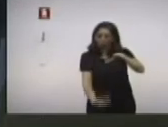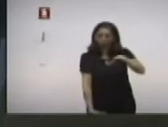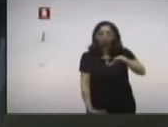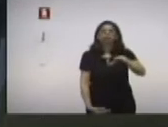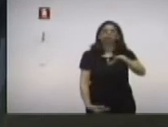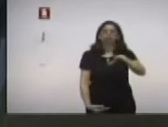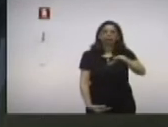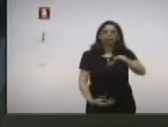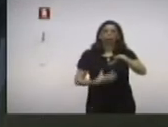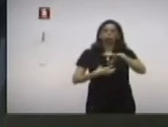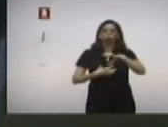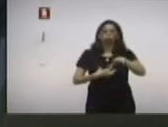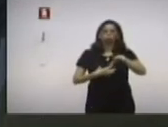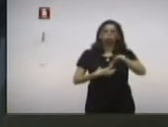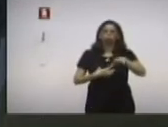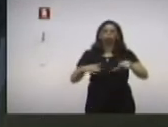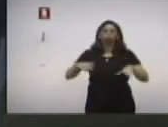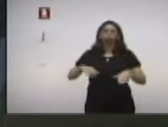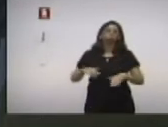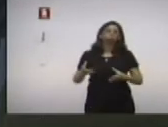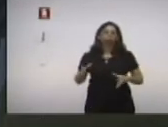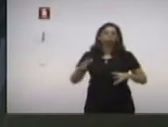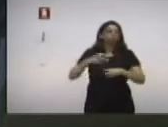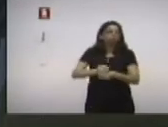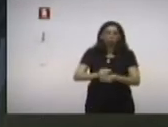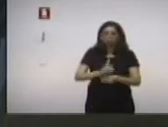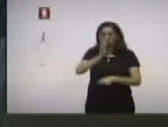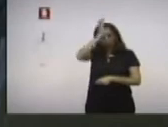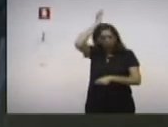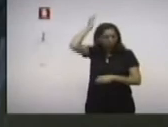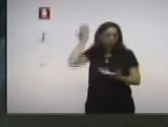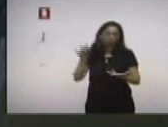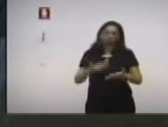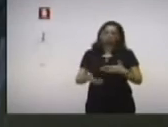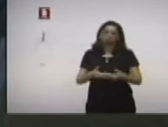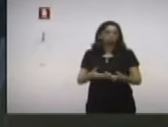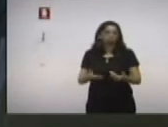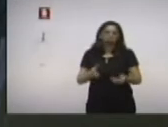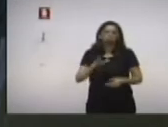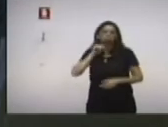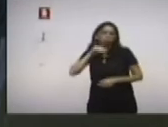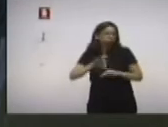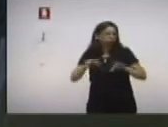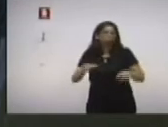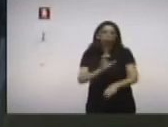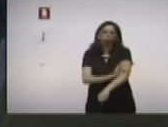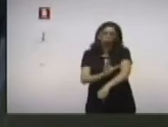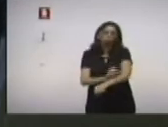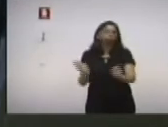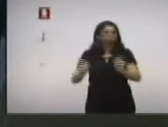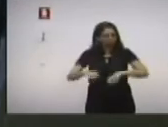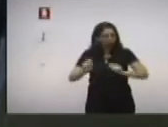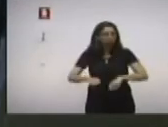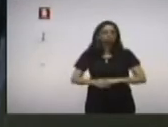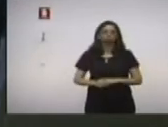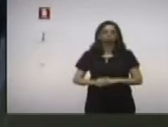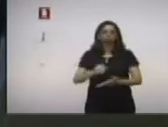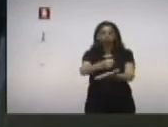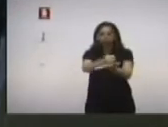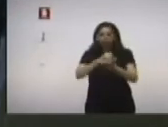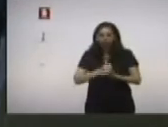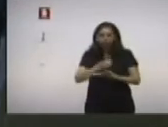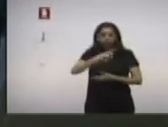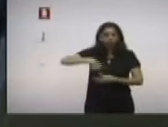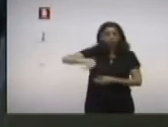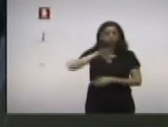Às vezes com alguma medida simples eu entendo que o projeto já tenha tido validade da um peço aí o apoio dos colegas